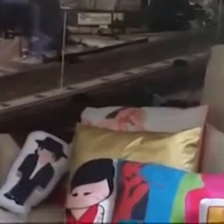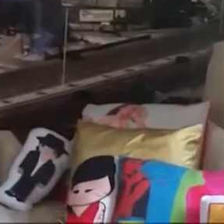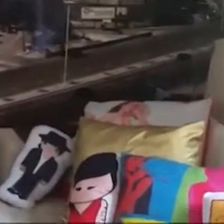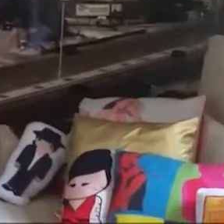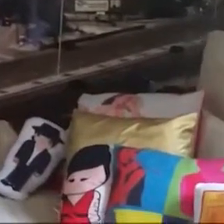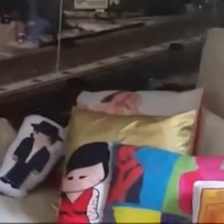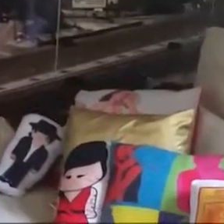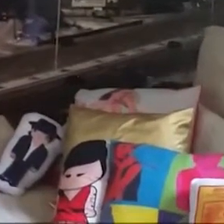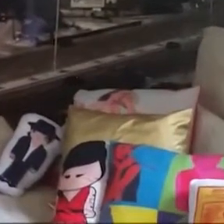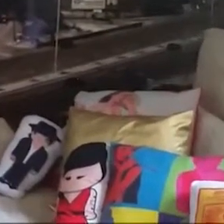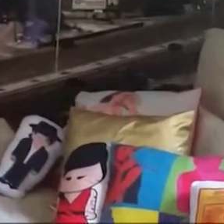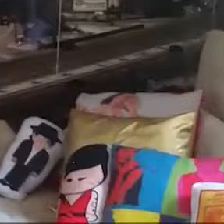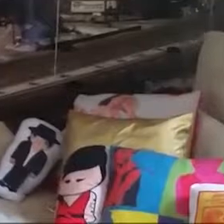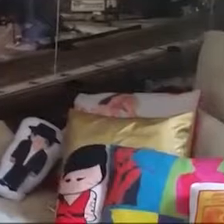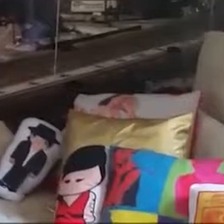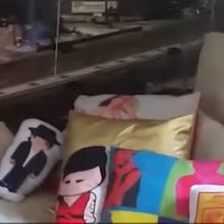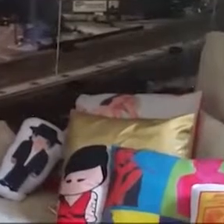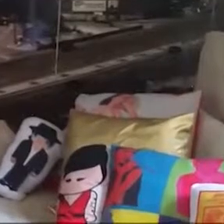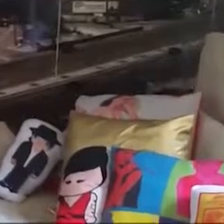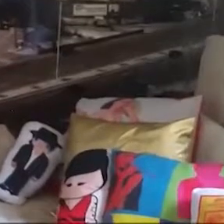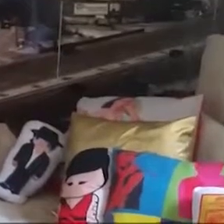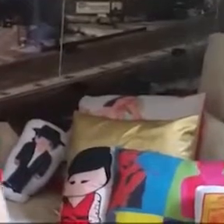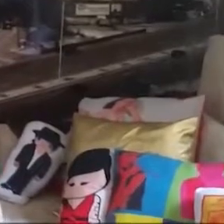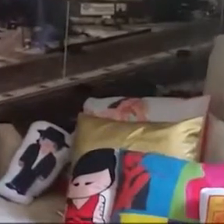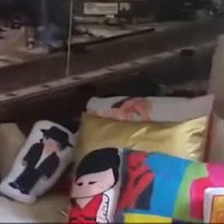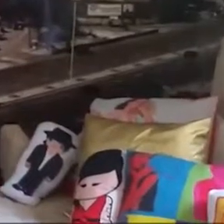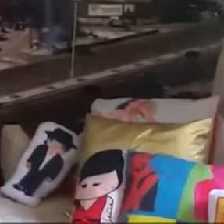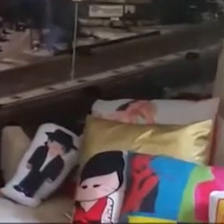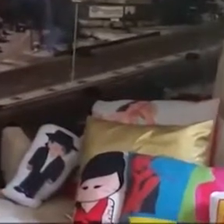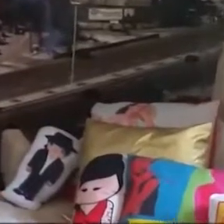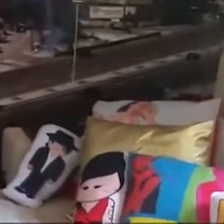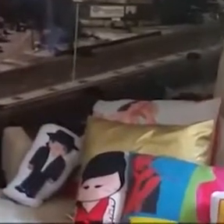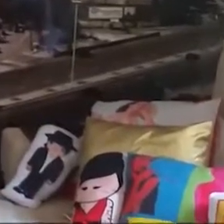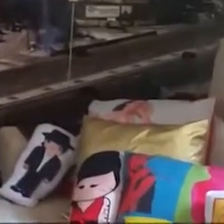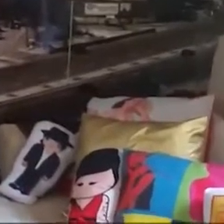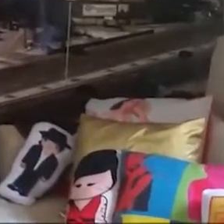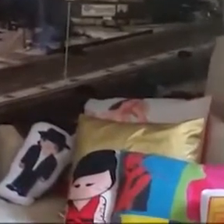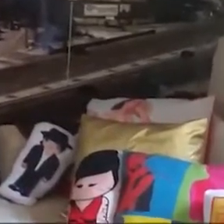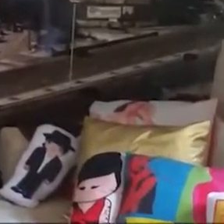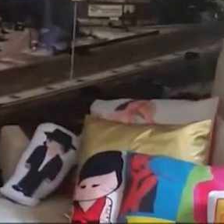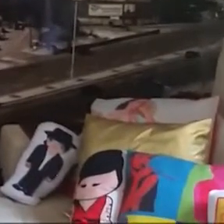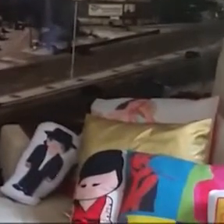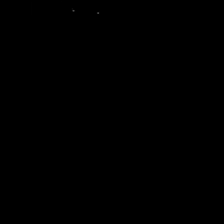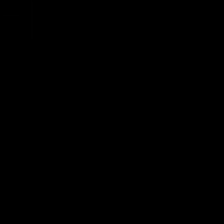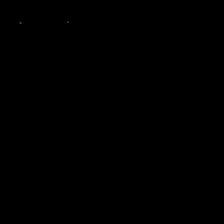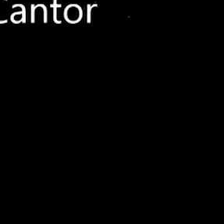obrigada. Eu sei que a sua vida vai ser abençoada pelo que você fez, não por mim, mas por eles. Deus abençoe.